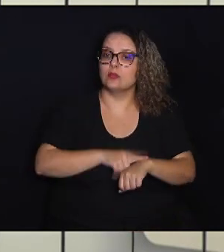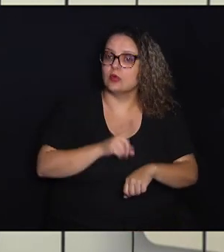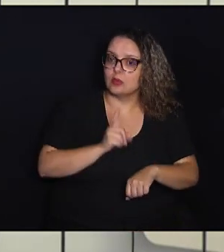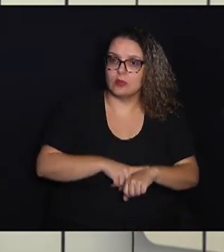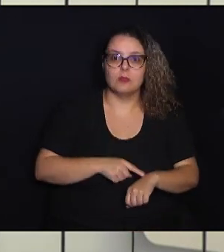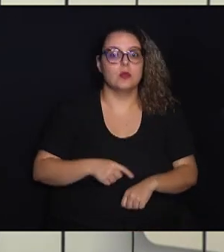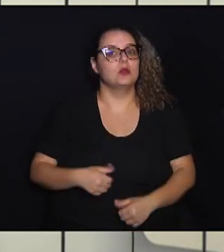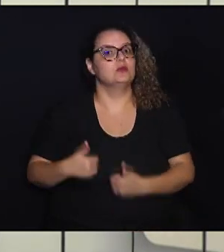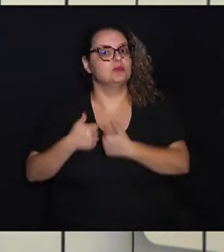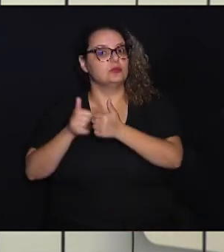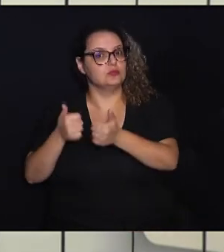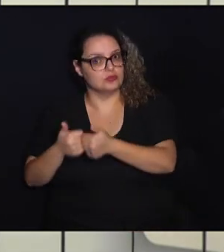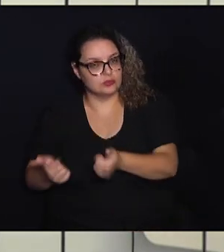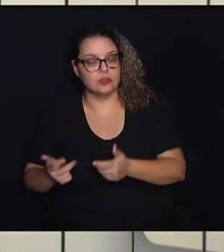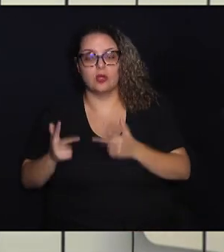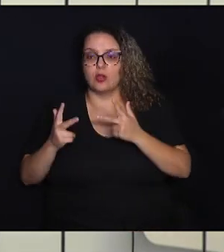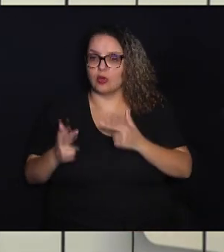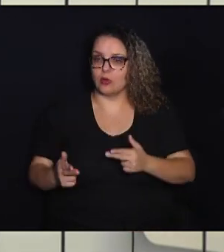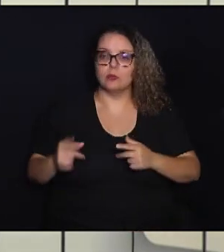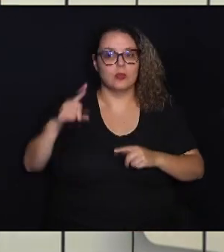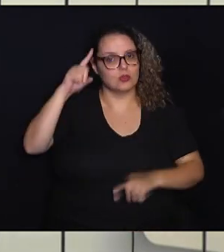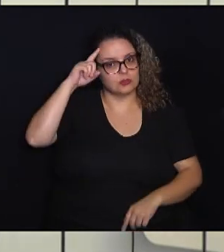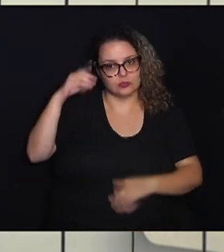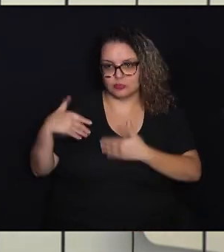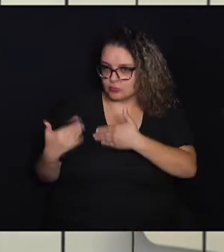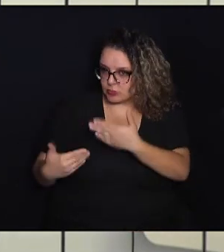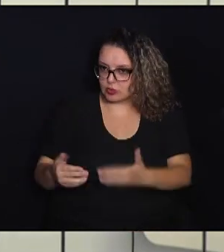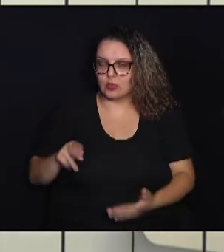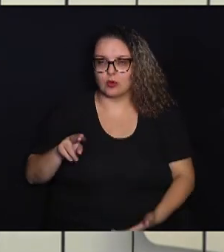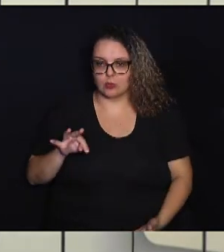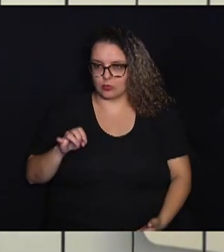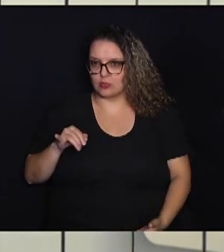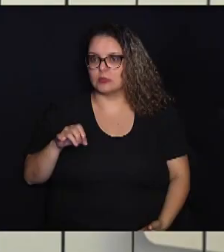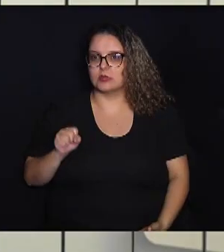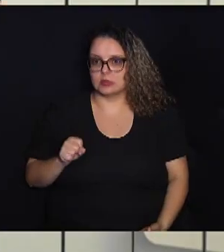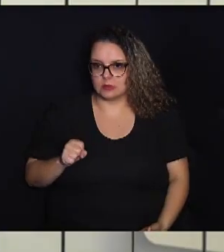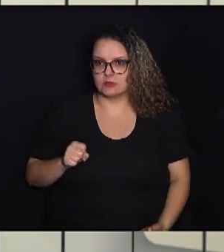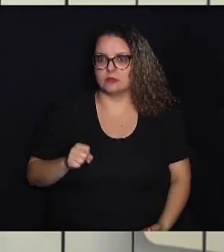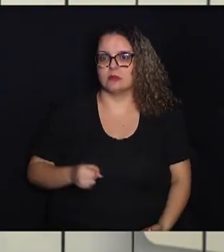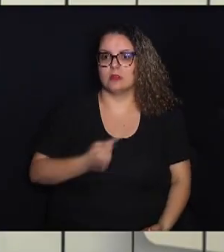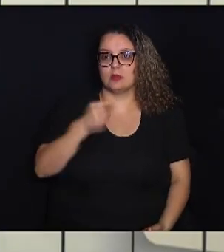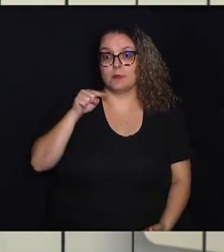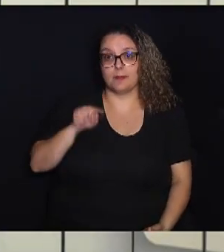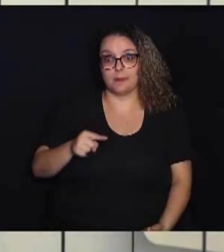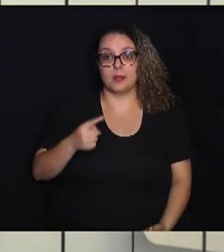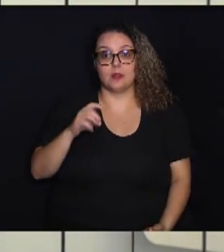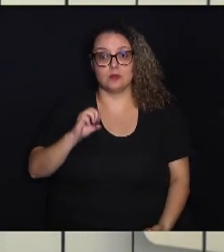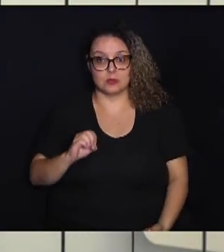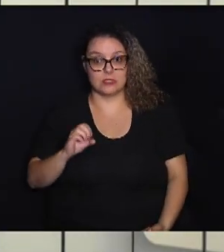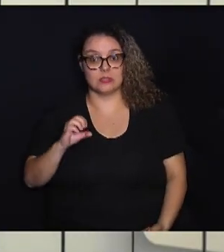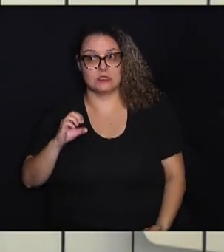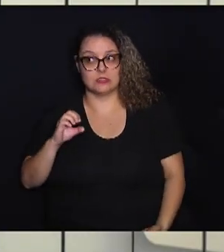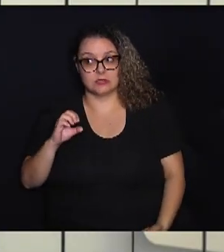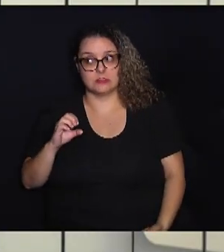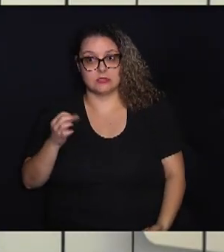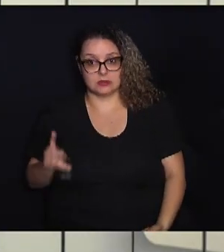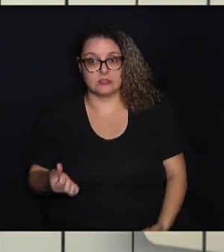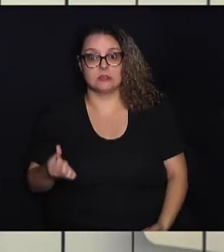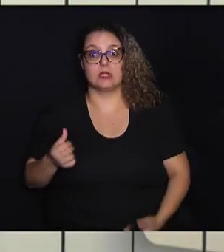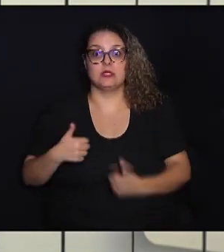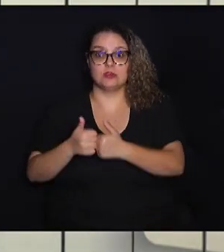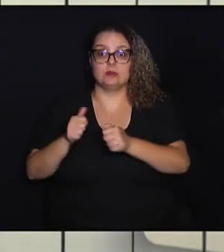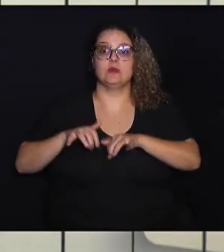de veículos que estão disponíveis nos dias úteis, que são 1.006 ônibus distribuídos